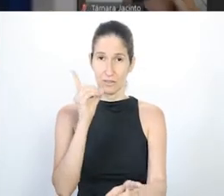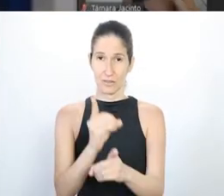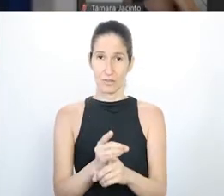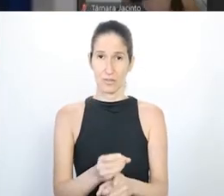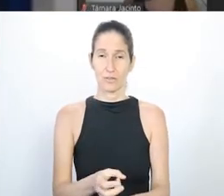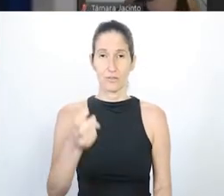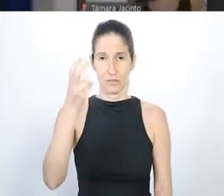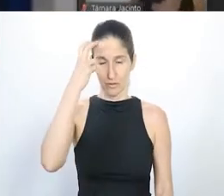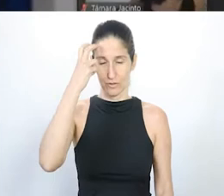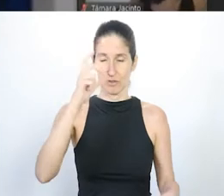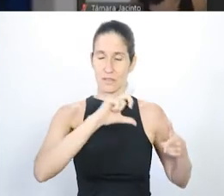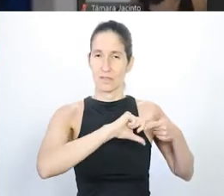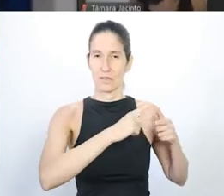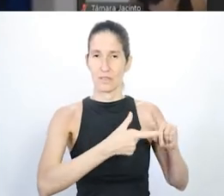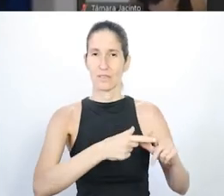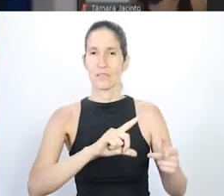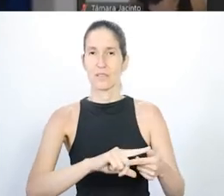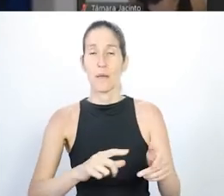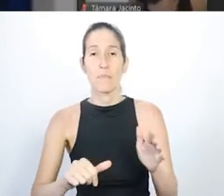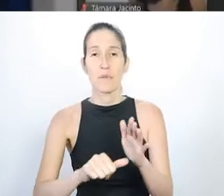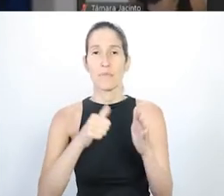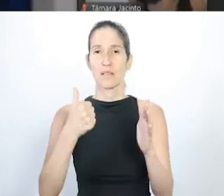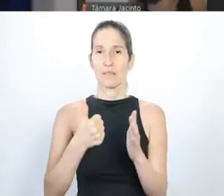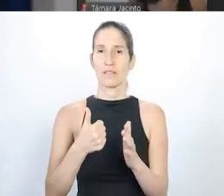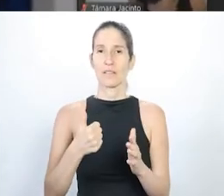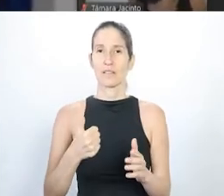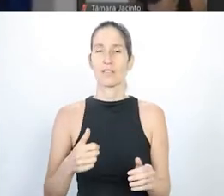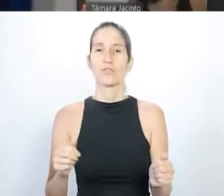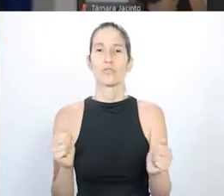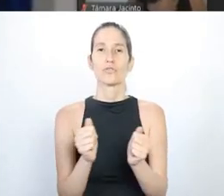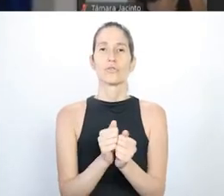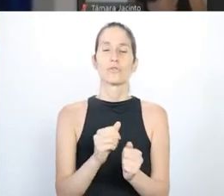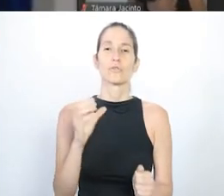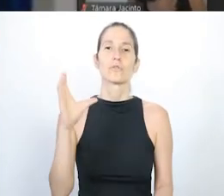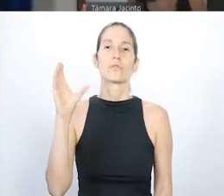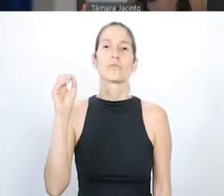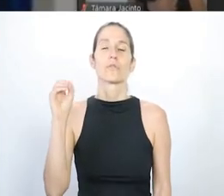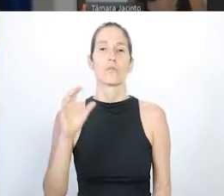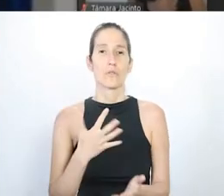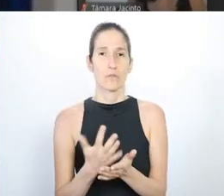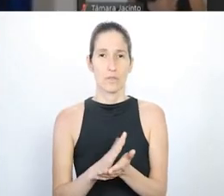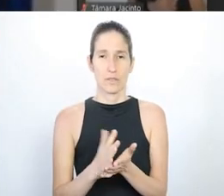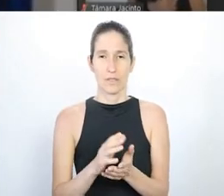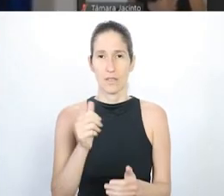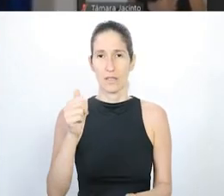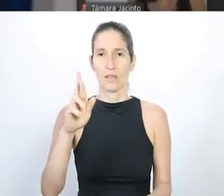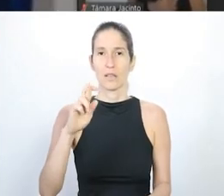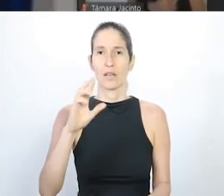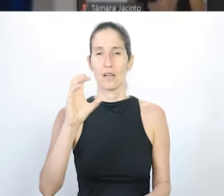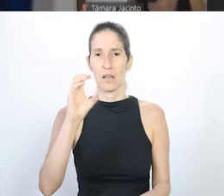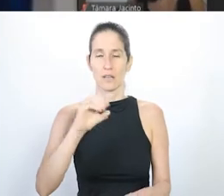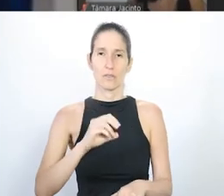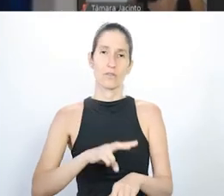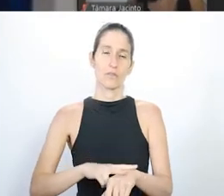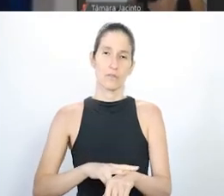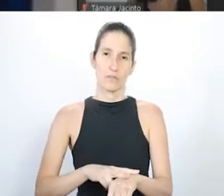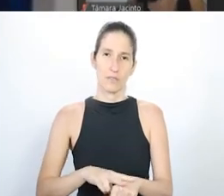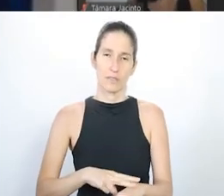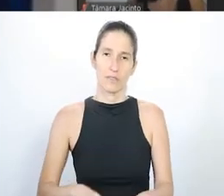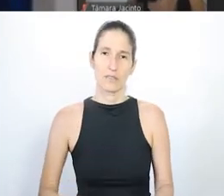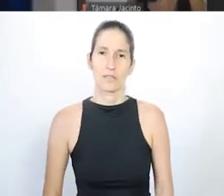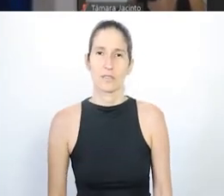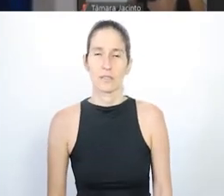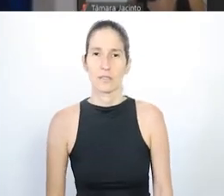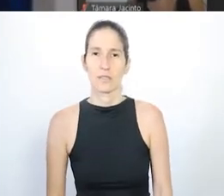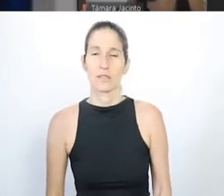encontro, junto com o Coco Raiz de Arco Verde. Vou segurar um pouquinho a Cis agora e o Bulo, que está por ali também, para dizer o seguinte. Em